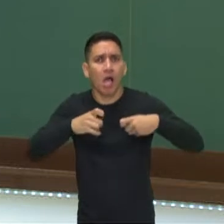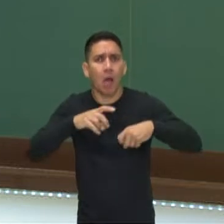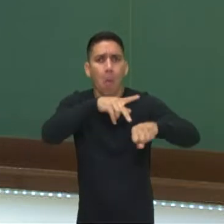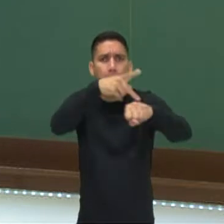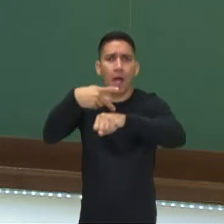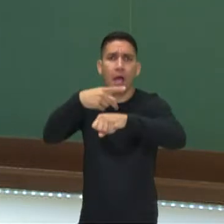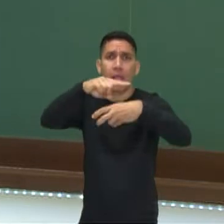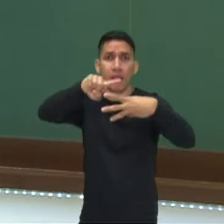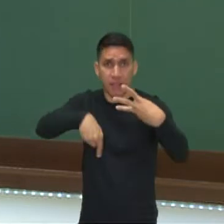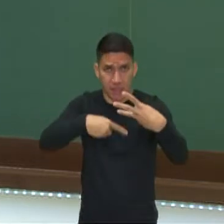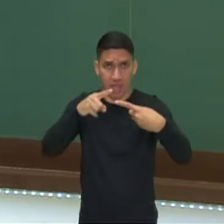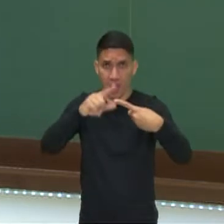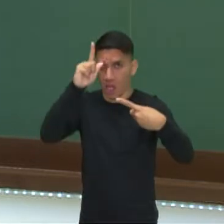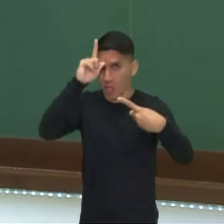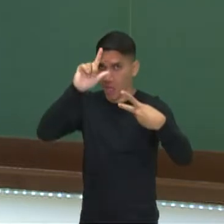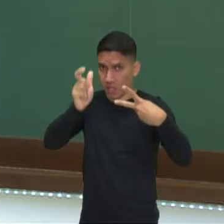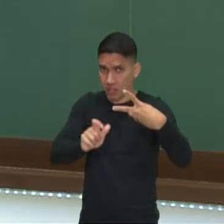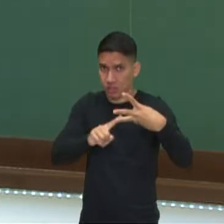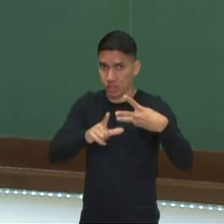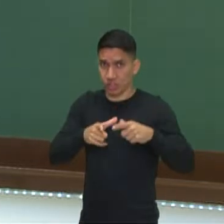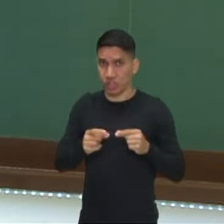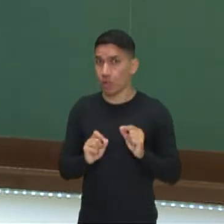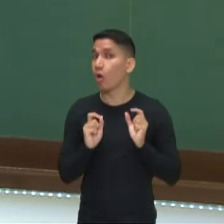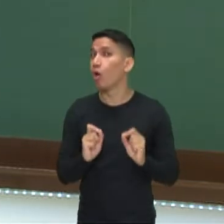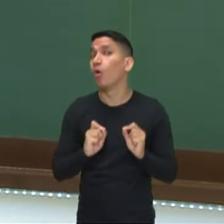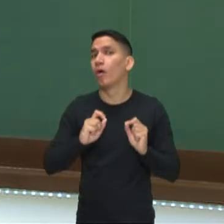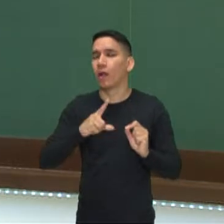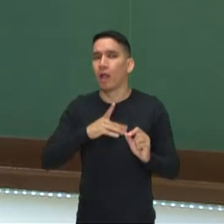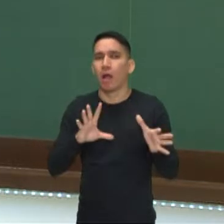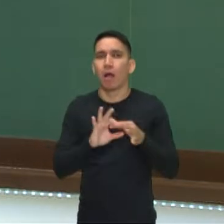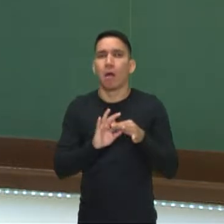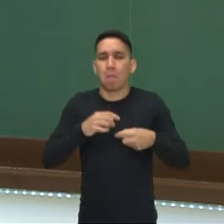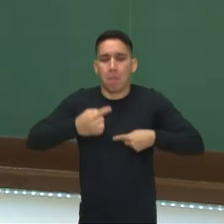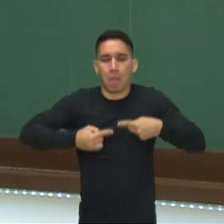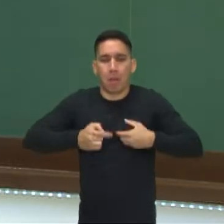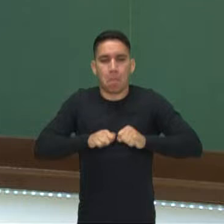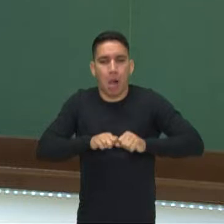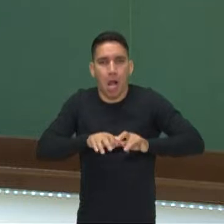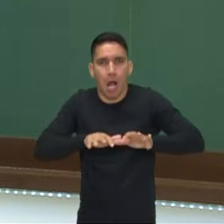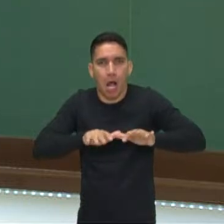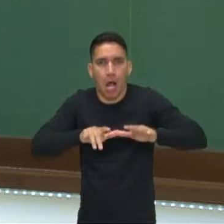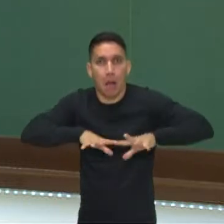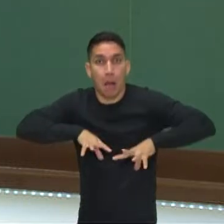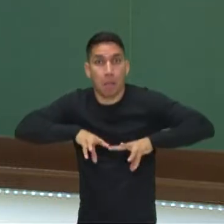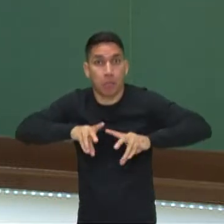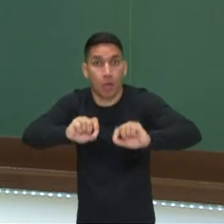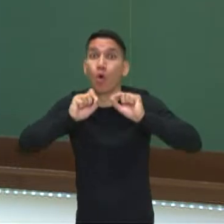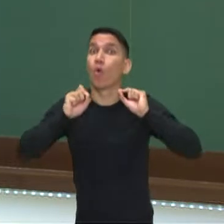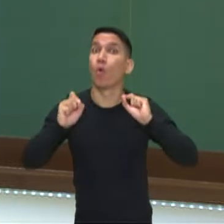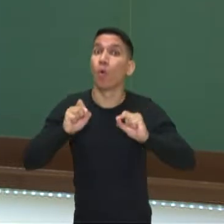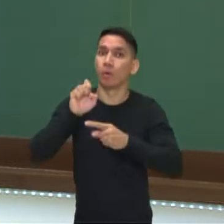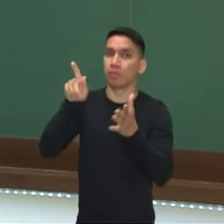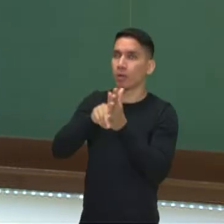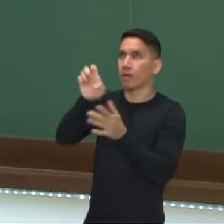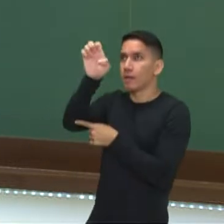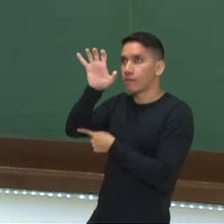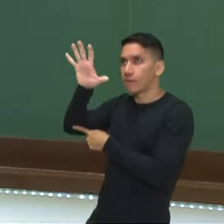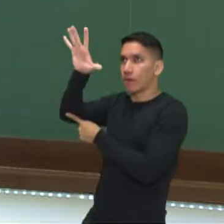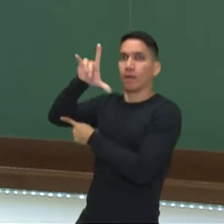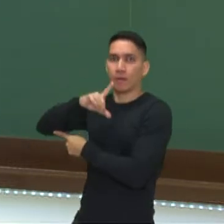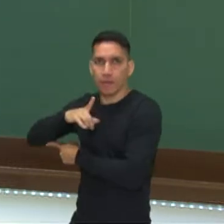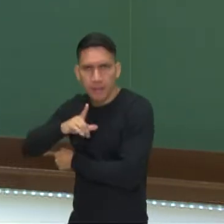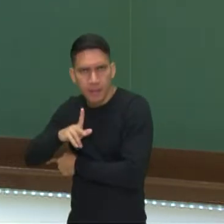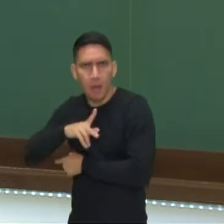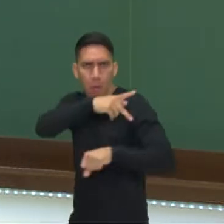do Eixo, Alemanha, Itália e Japão, estavam numa política de expansão territorial. E na Europa,